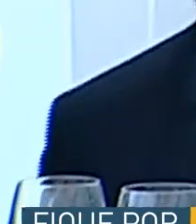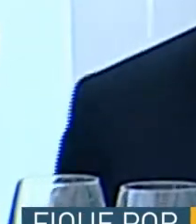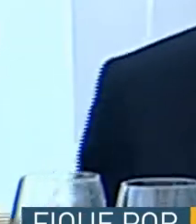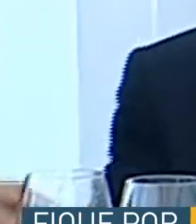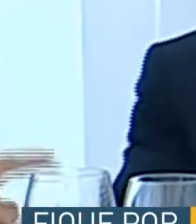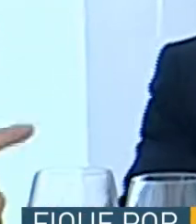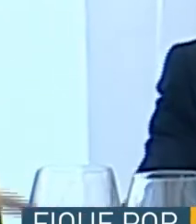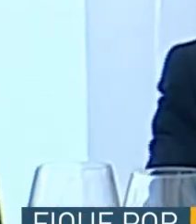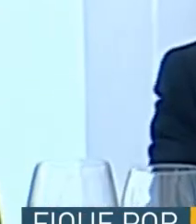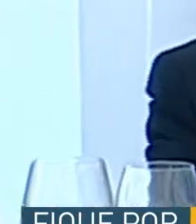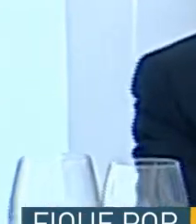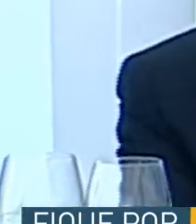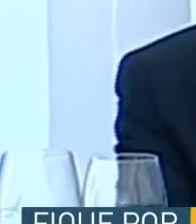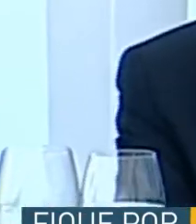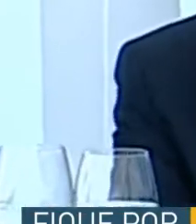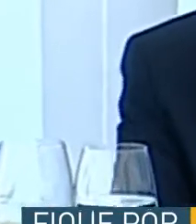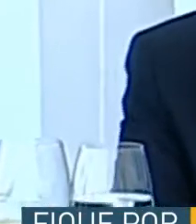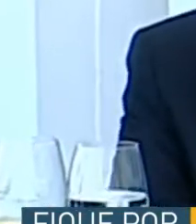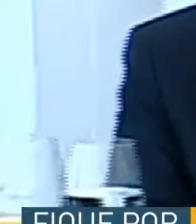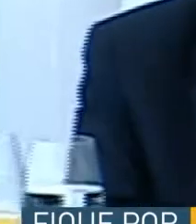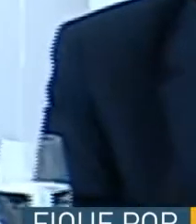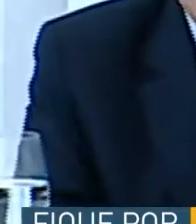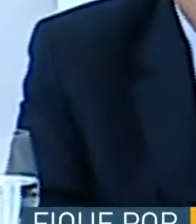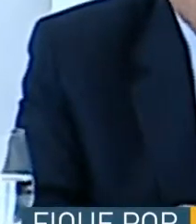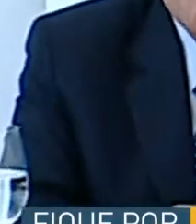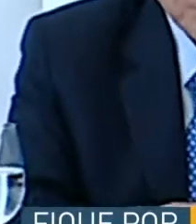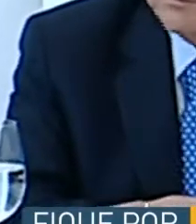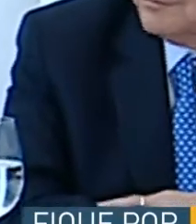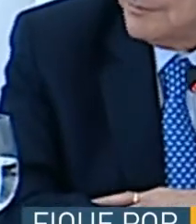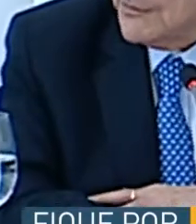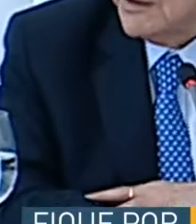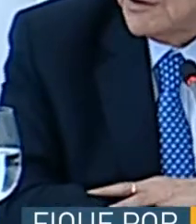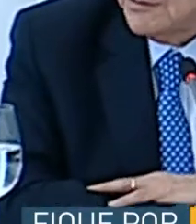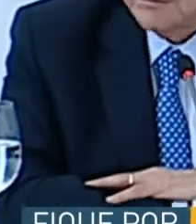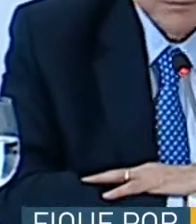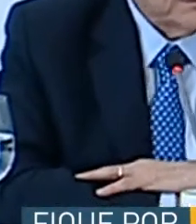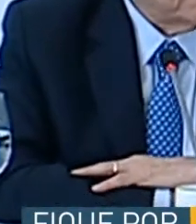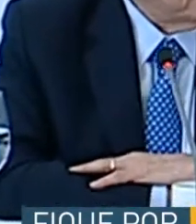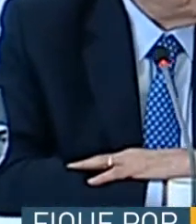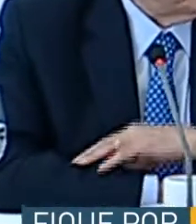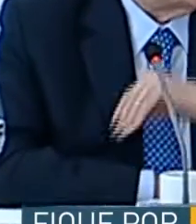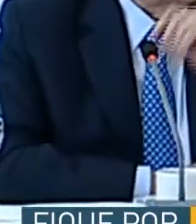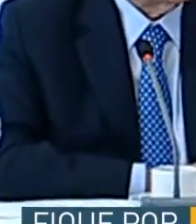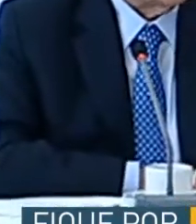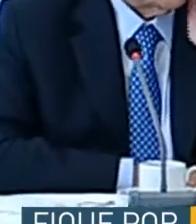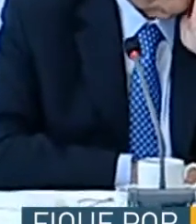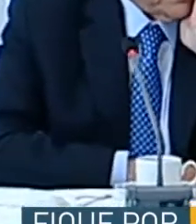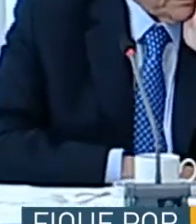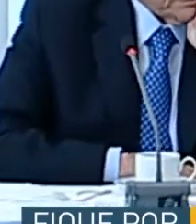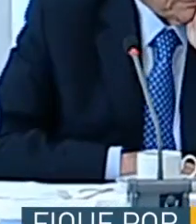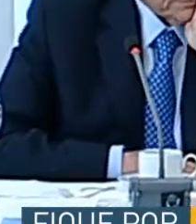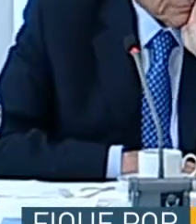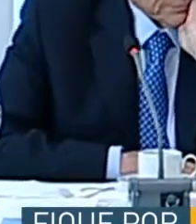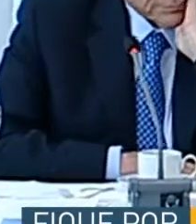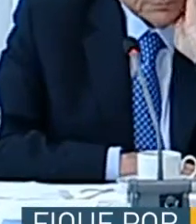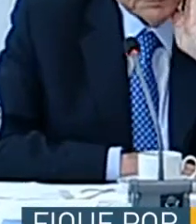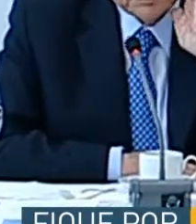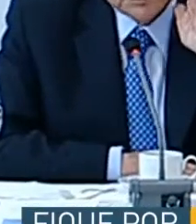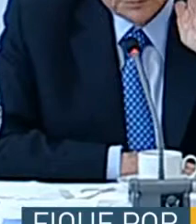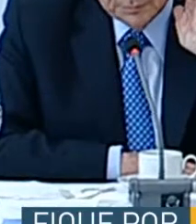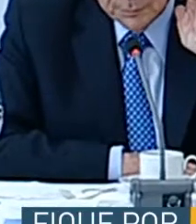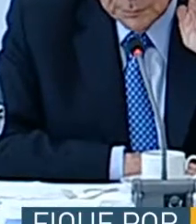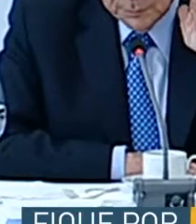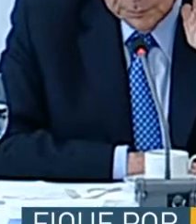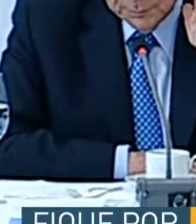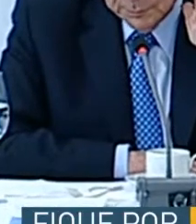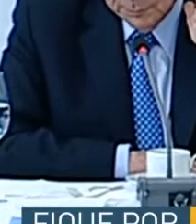A Previdência no Brasil, ela não é uma questão de opinião. Ela é uma necessidade numérica,